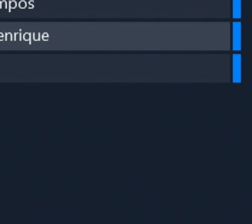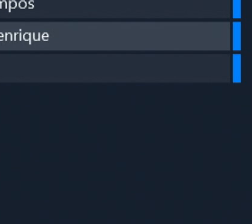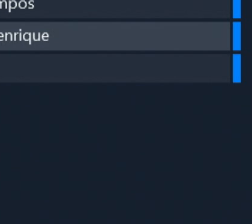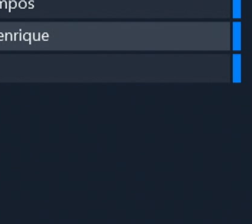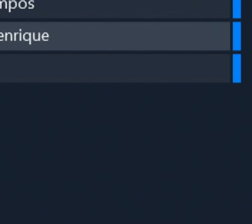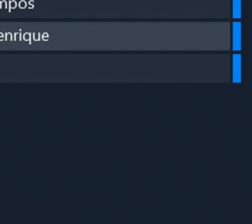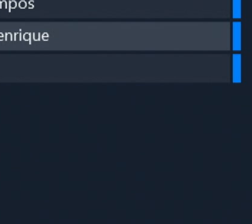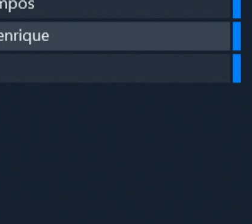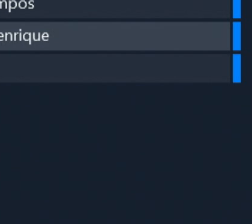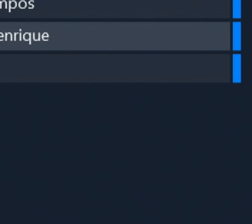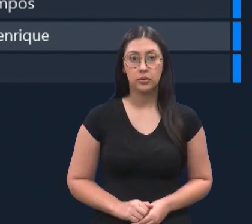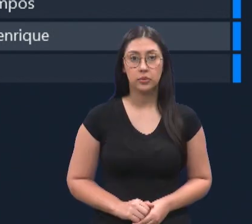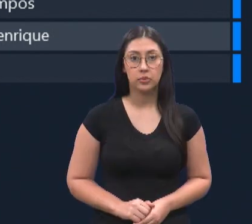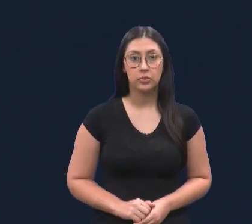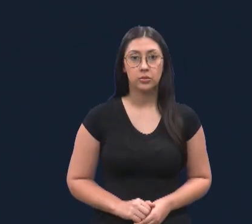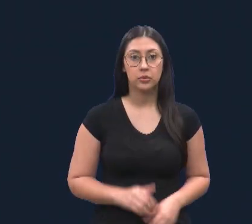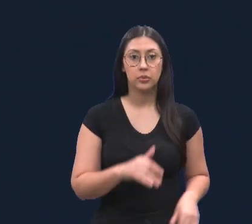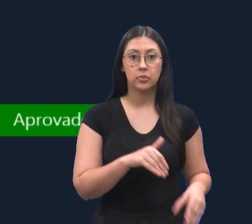Encerrada a votação.